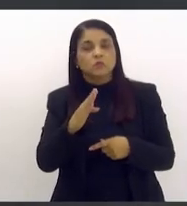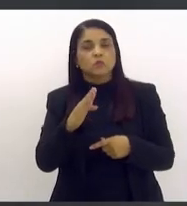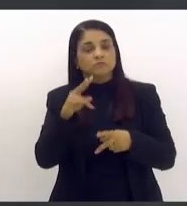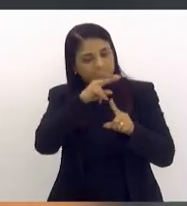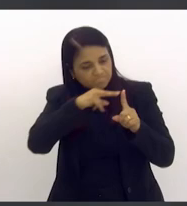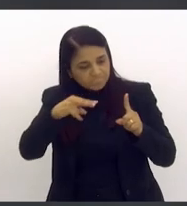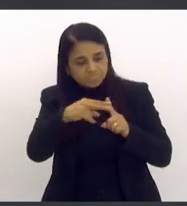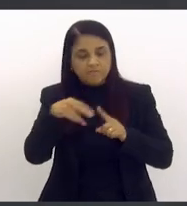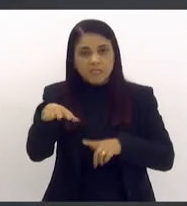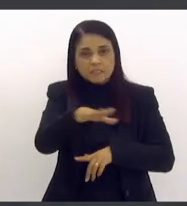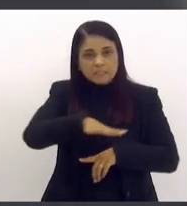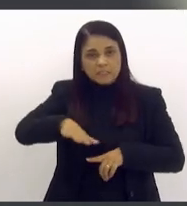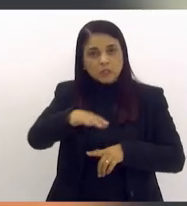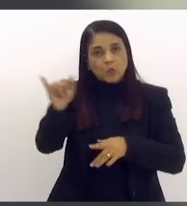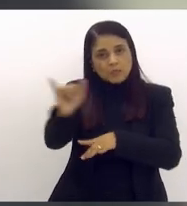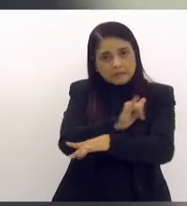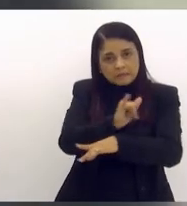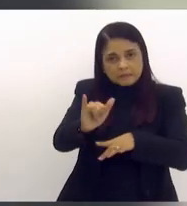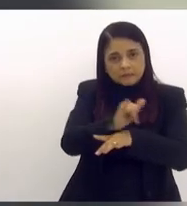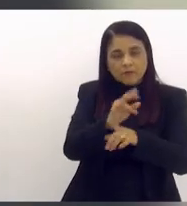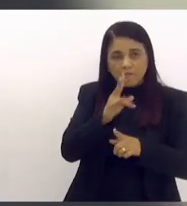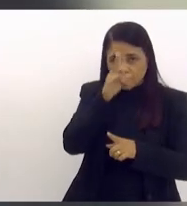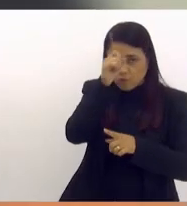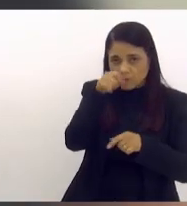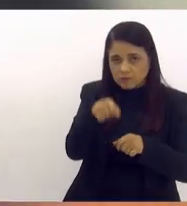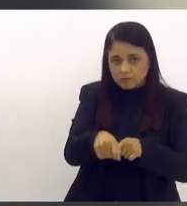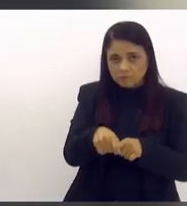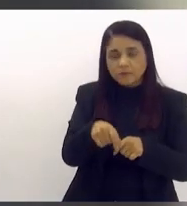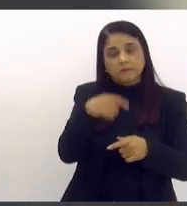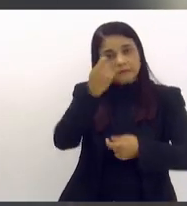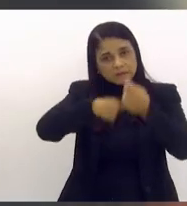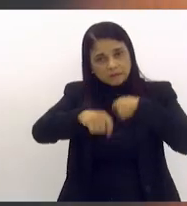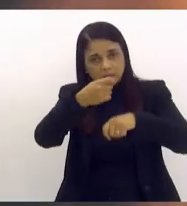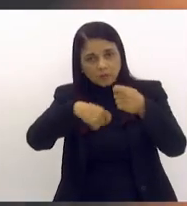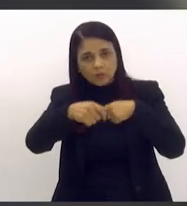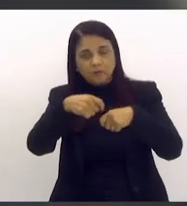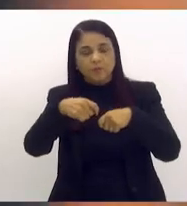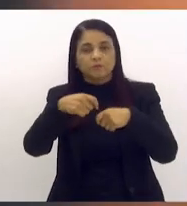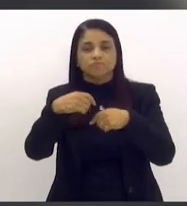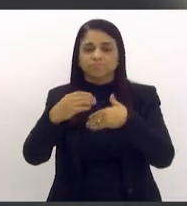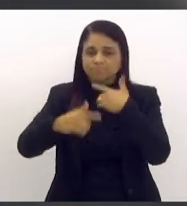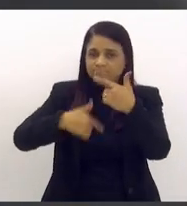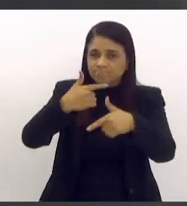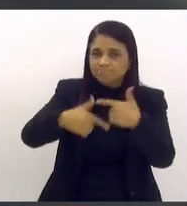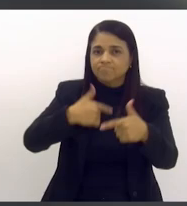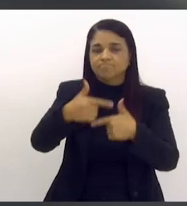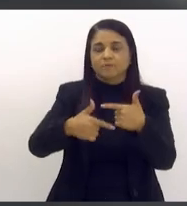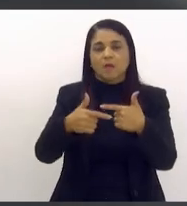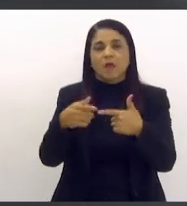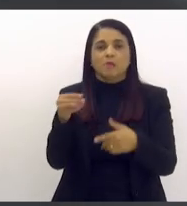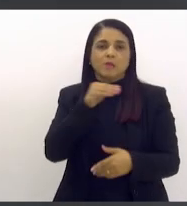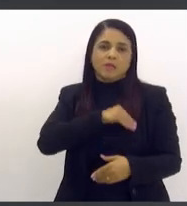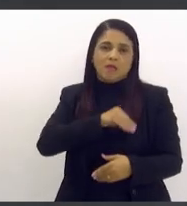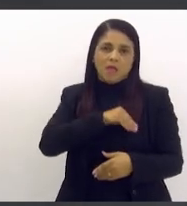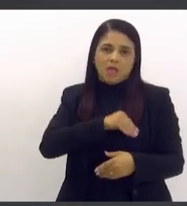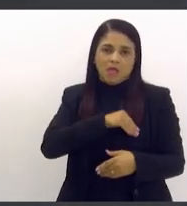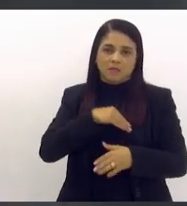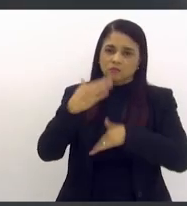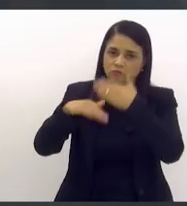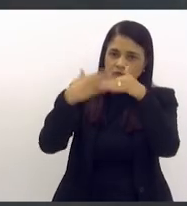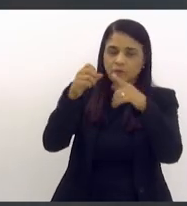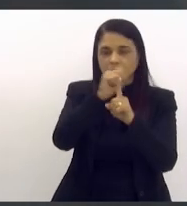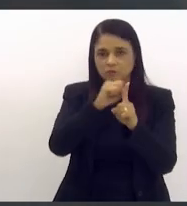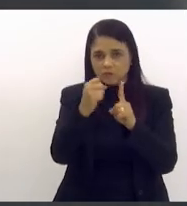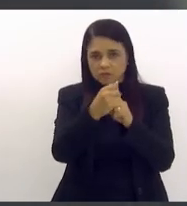esse setor como estratégia de fortalecimento da economia com geração de trabalho de renda Desenvolvimento